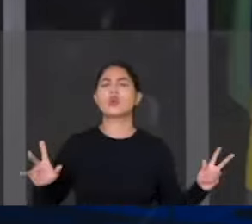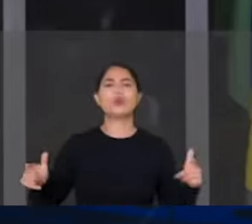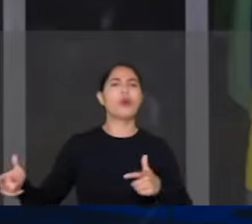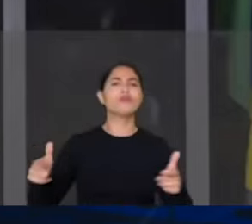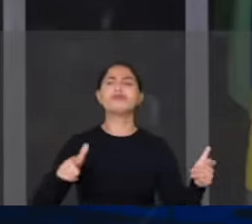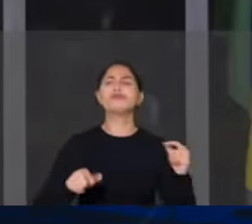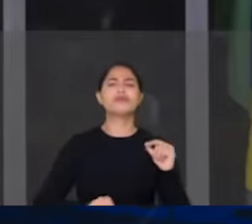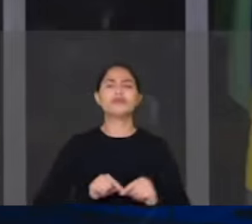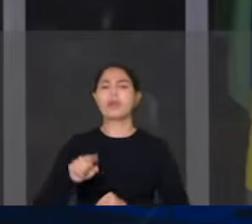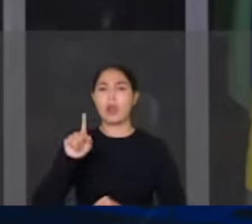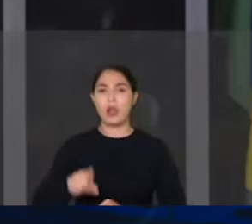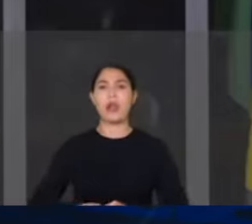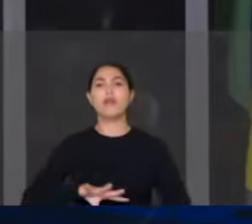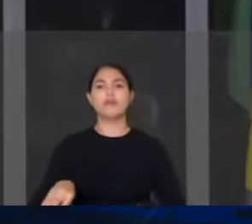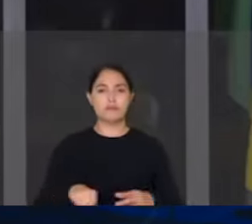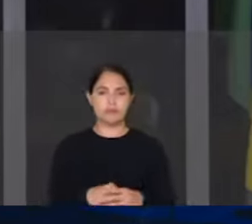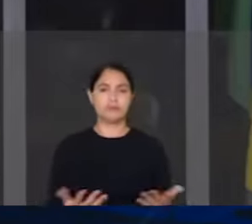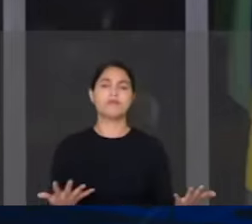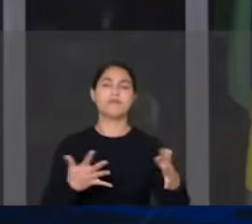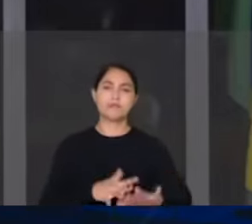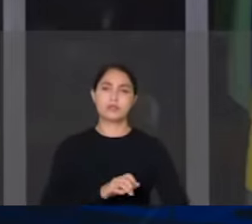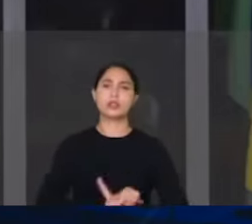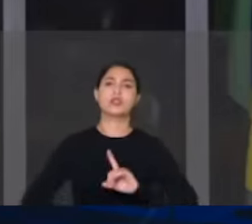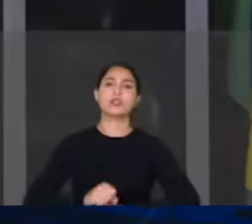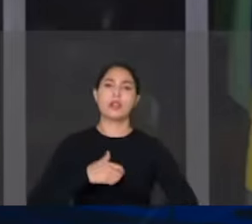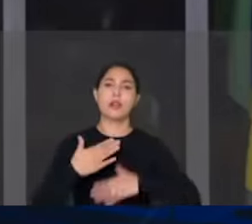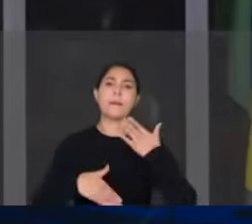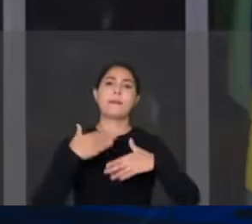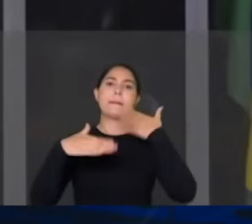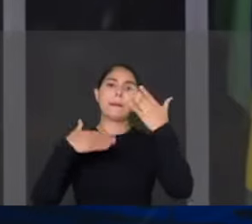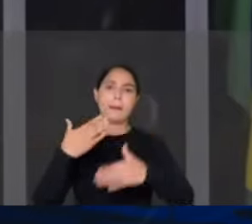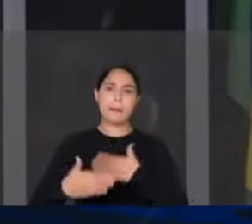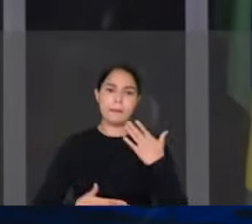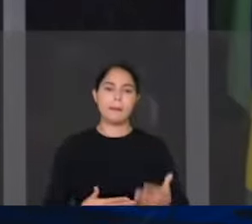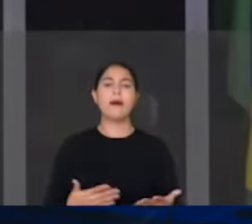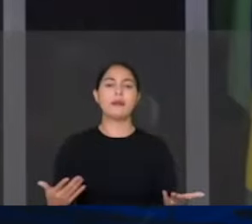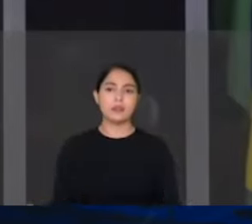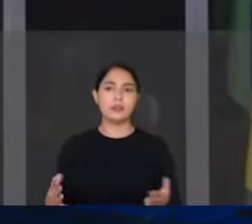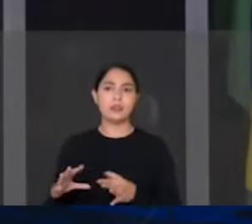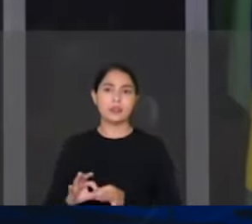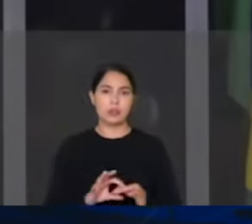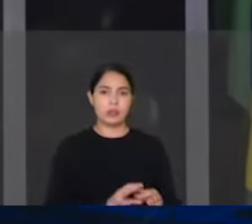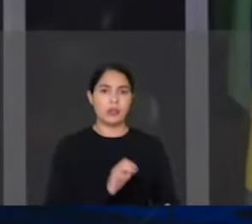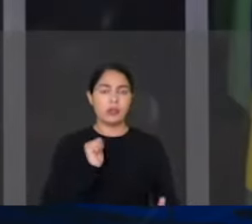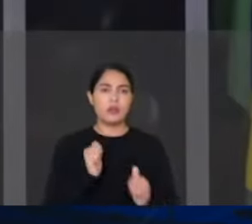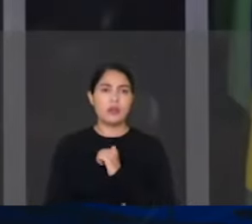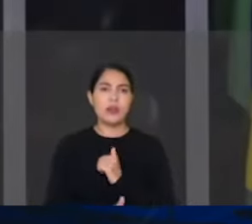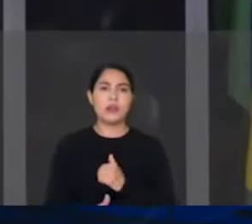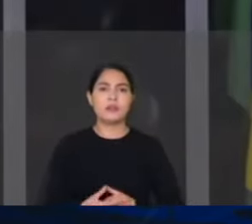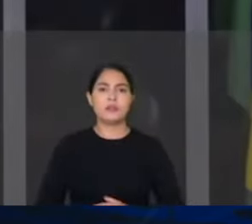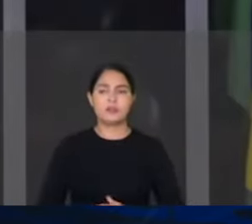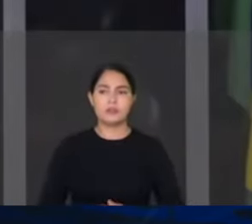esportivo, de inclusão social, de desenvolvimento daquelas profissões ligadas ao esporte. Que as nossas escolas